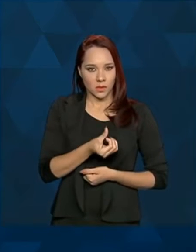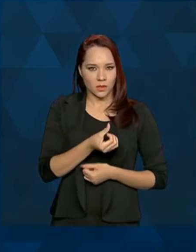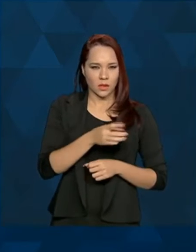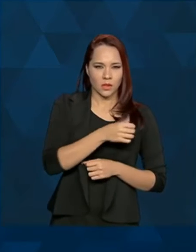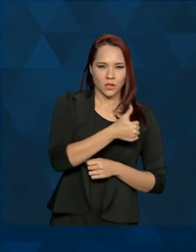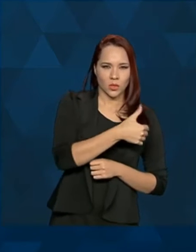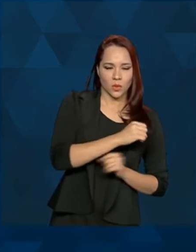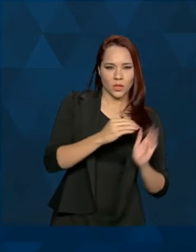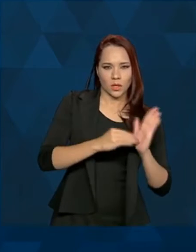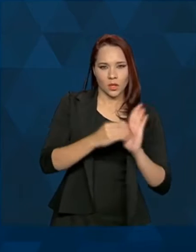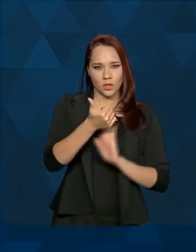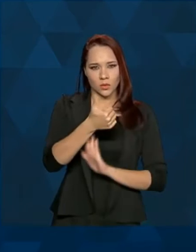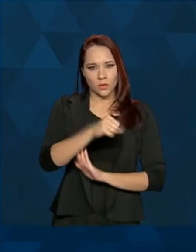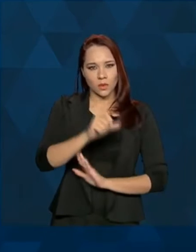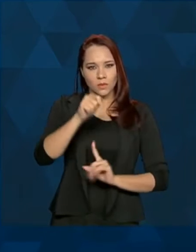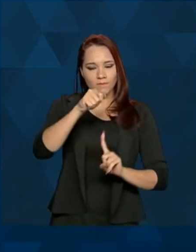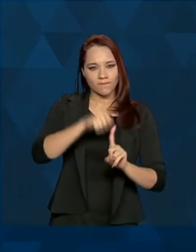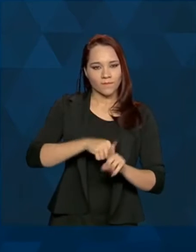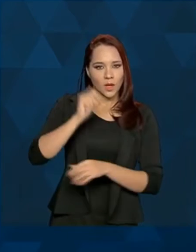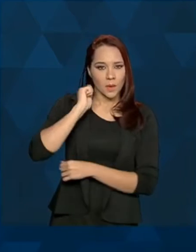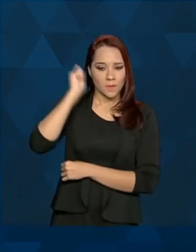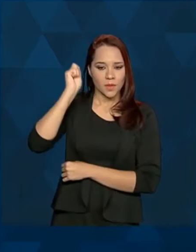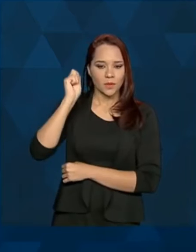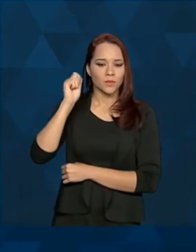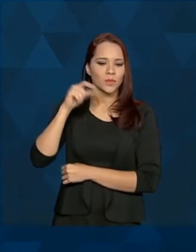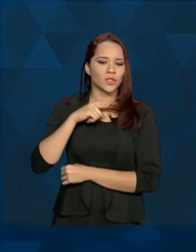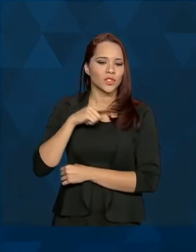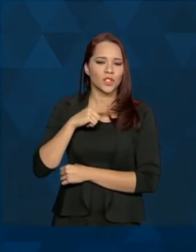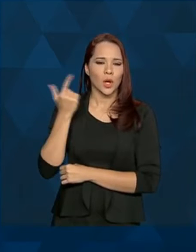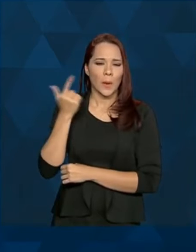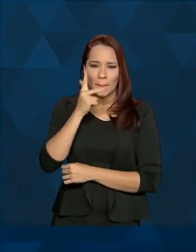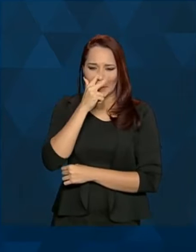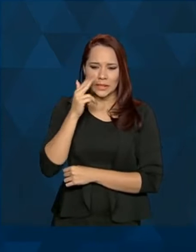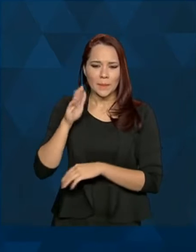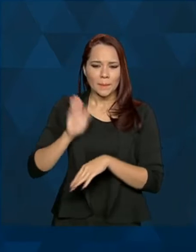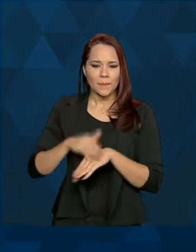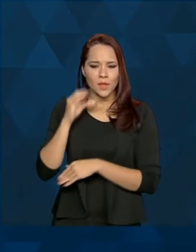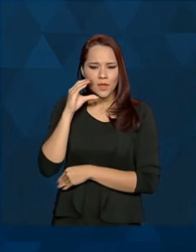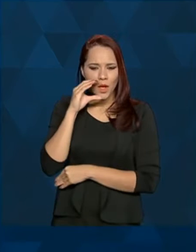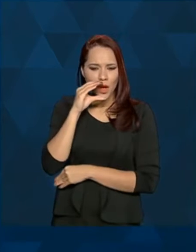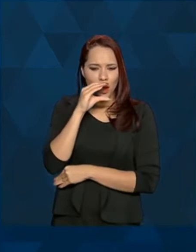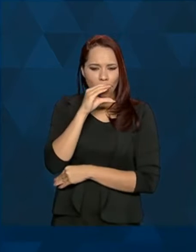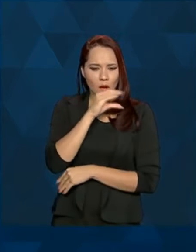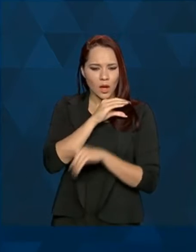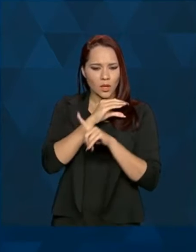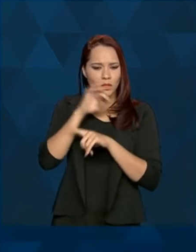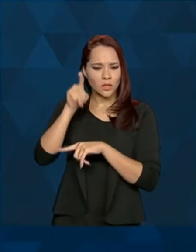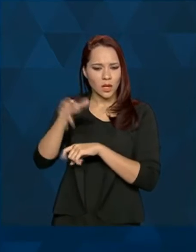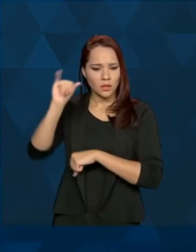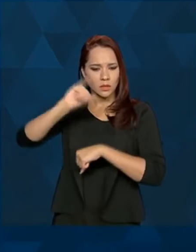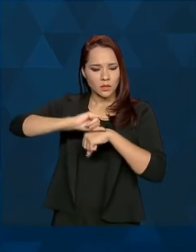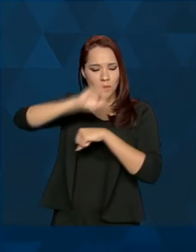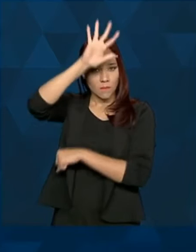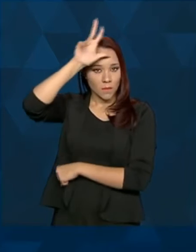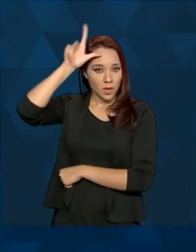12 a 18 do mês 4, você tinha um hotspot, um calor muito grande, basicamente na capital, em